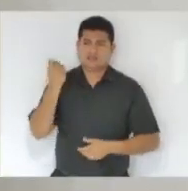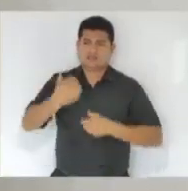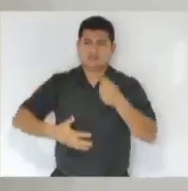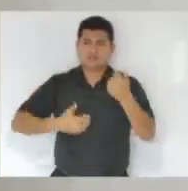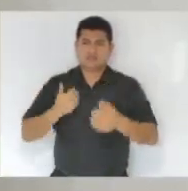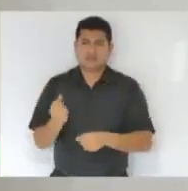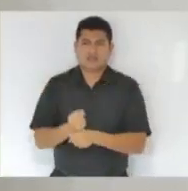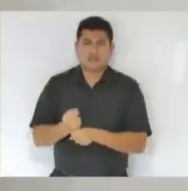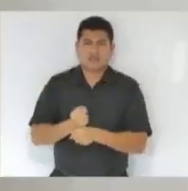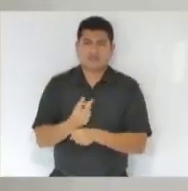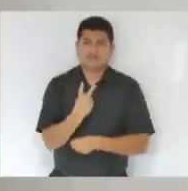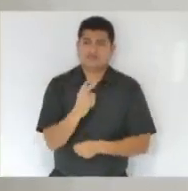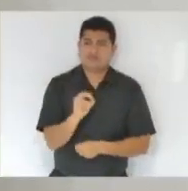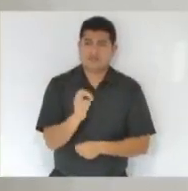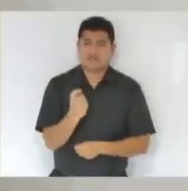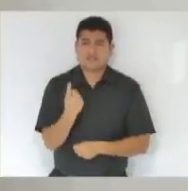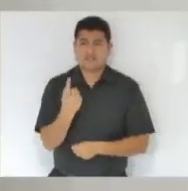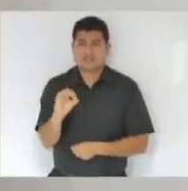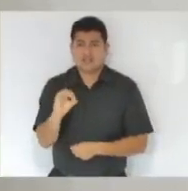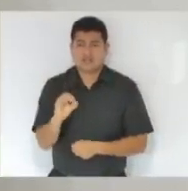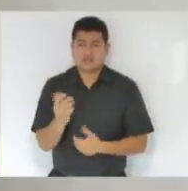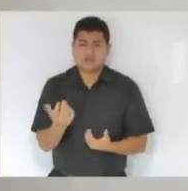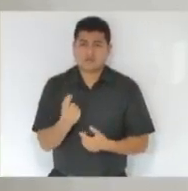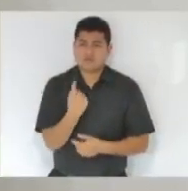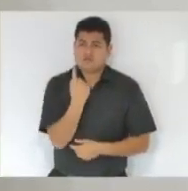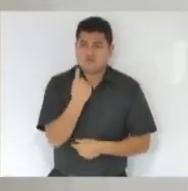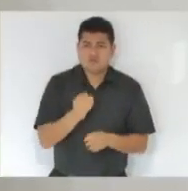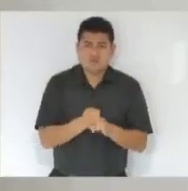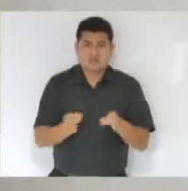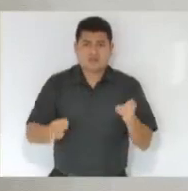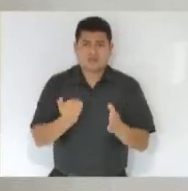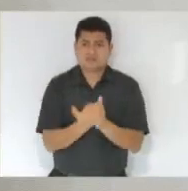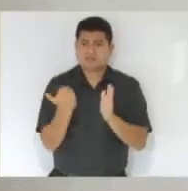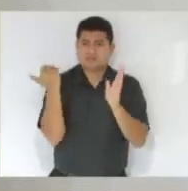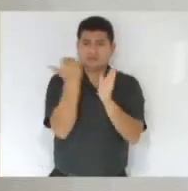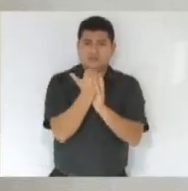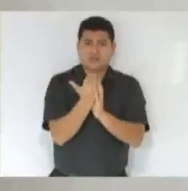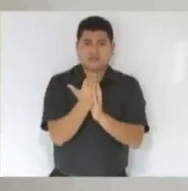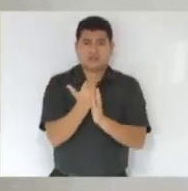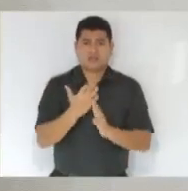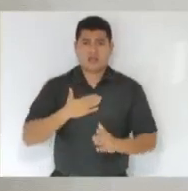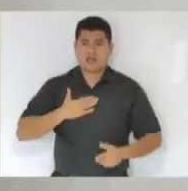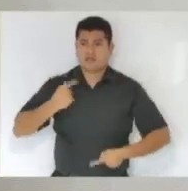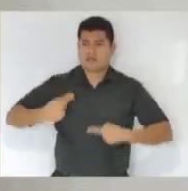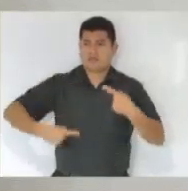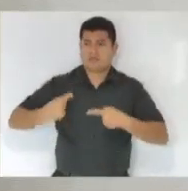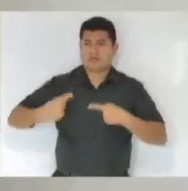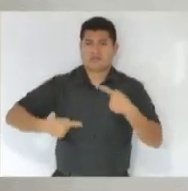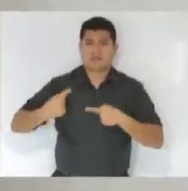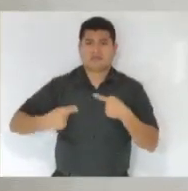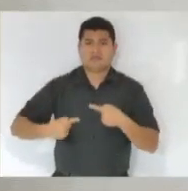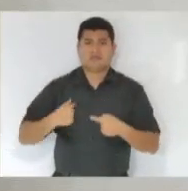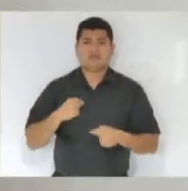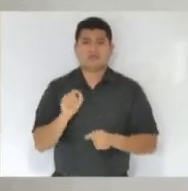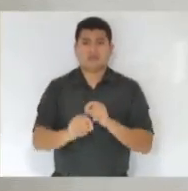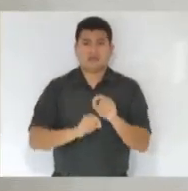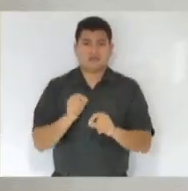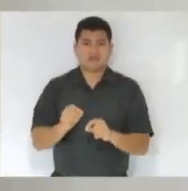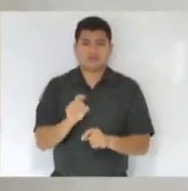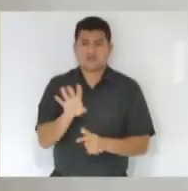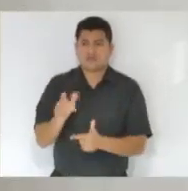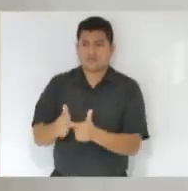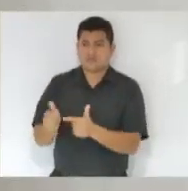mais 2 mandatos, 1 mandato, ou mesmo o meu mandato, debatendo apenas questões contextuais, sem